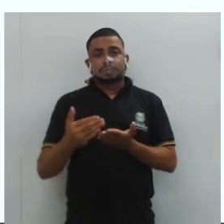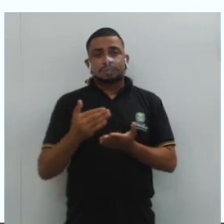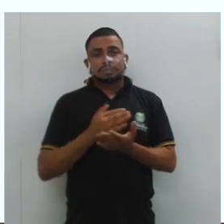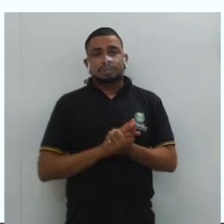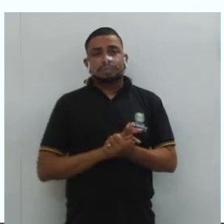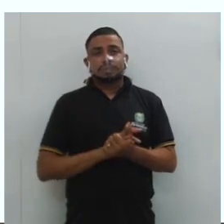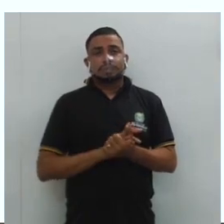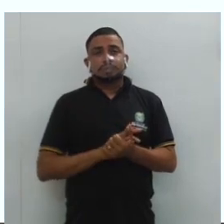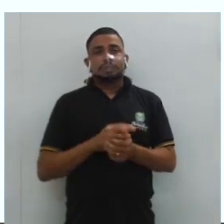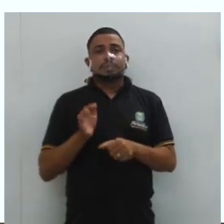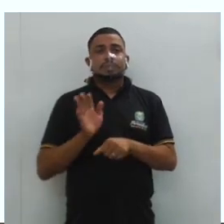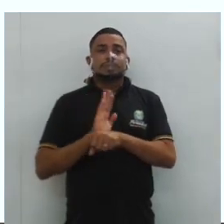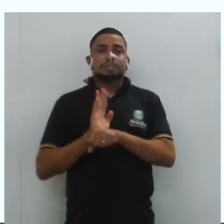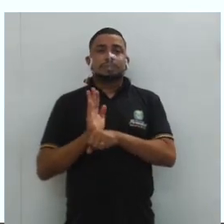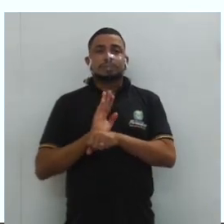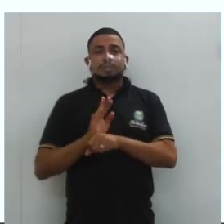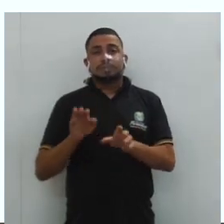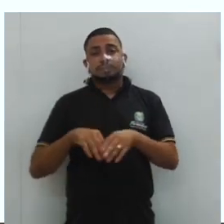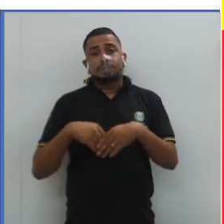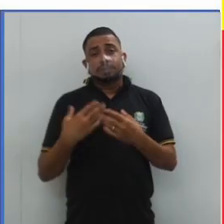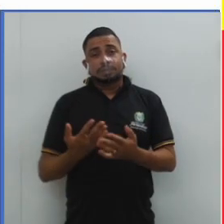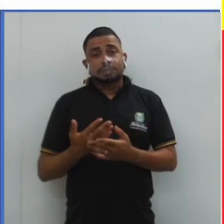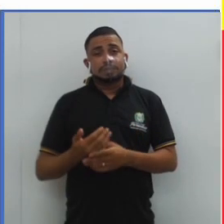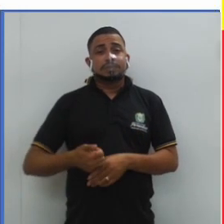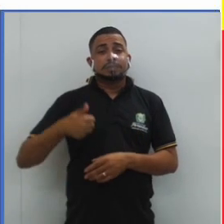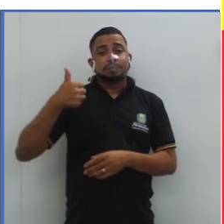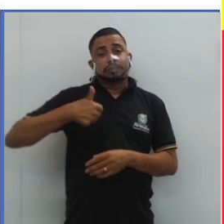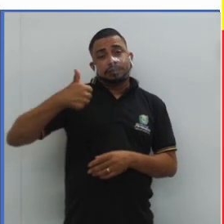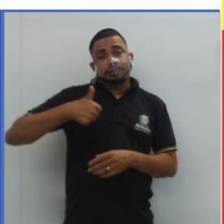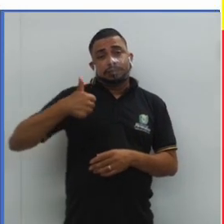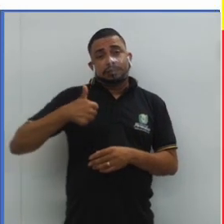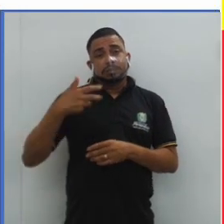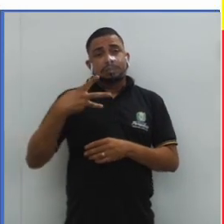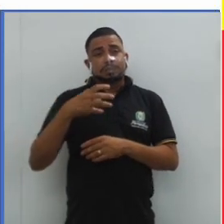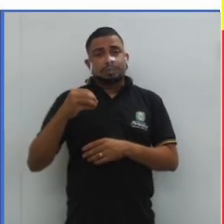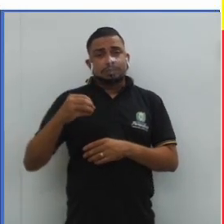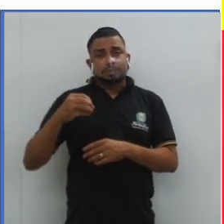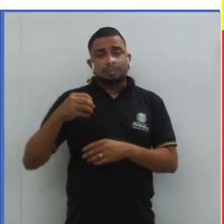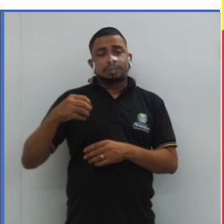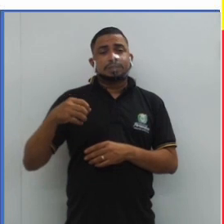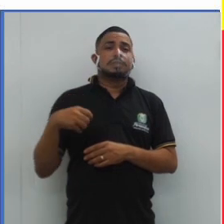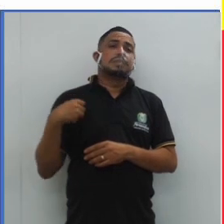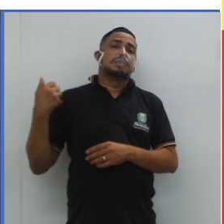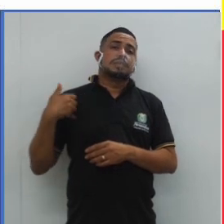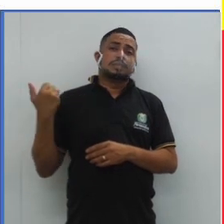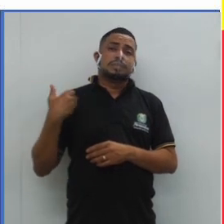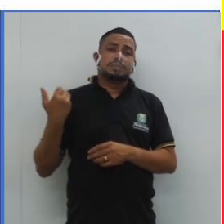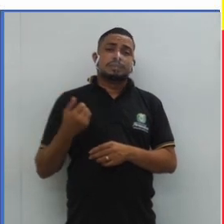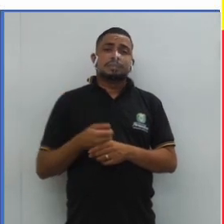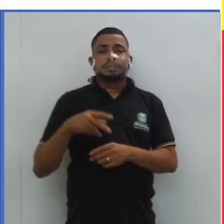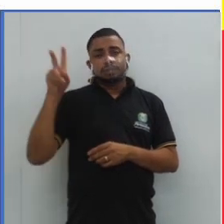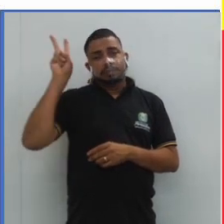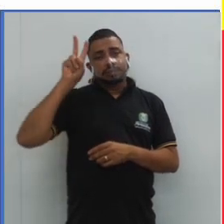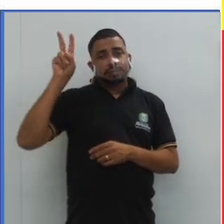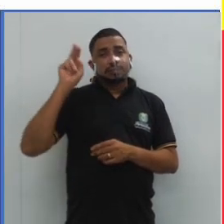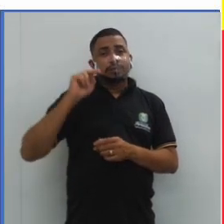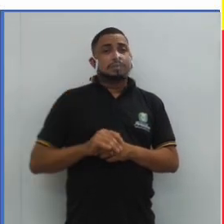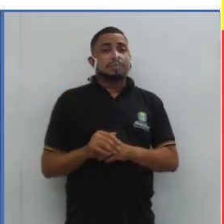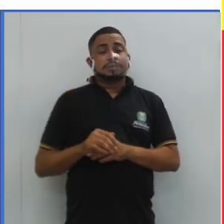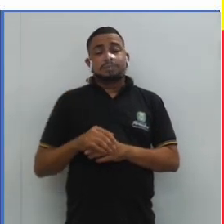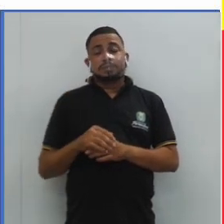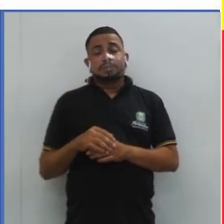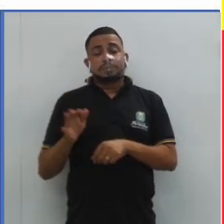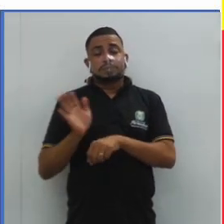e deu início, o pontapé para o cinema. Então, nos primeiros 30 anos, né, da história do cinema, os filmes